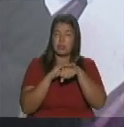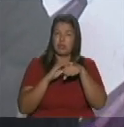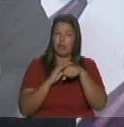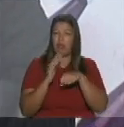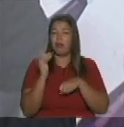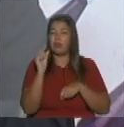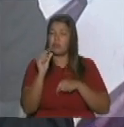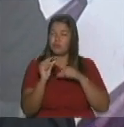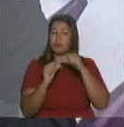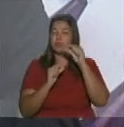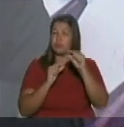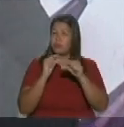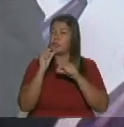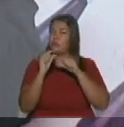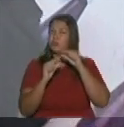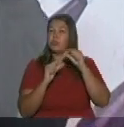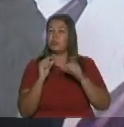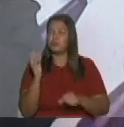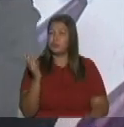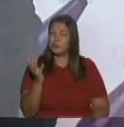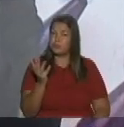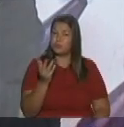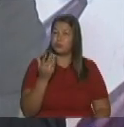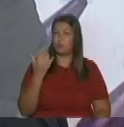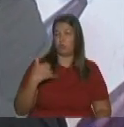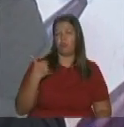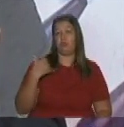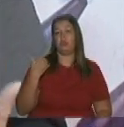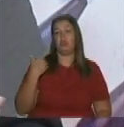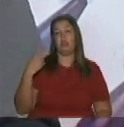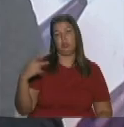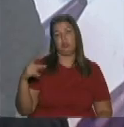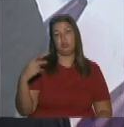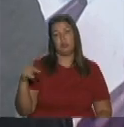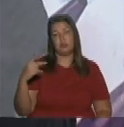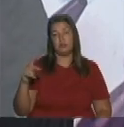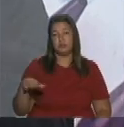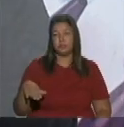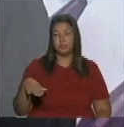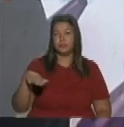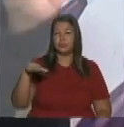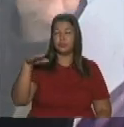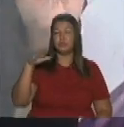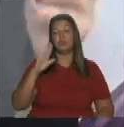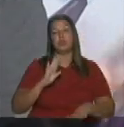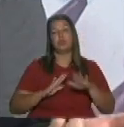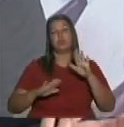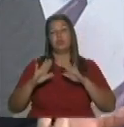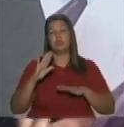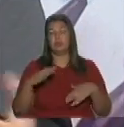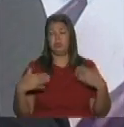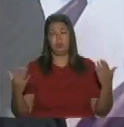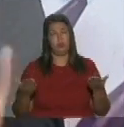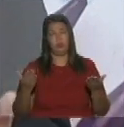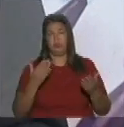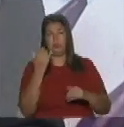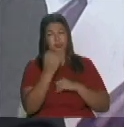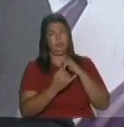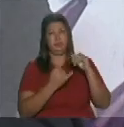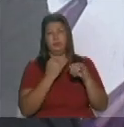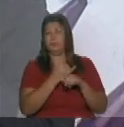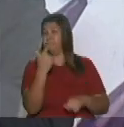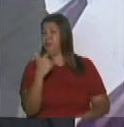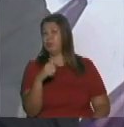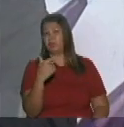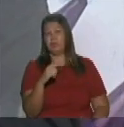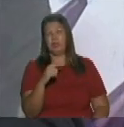tocado, ou aquele assunto ia sendo abordado de acordo com a faixa etária, né? Com todo um cuidado que na internet você não